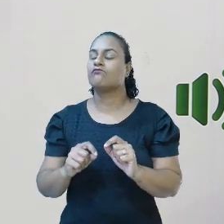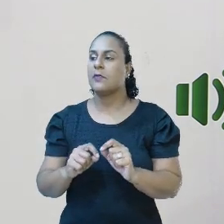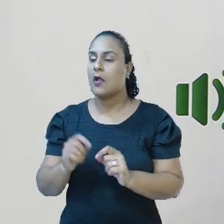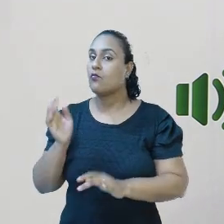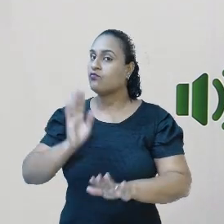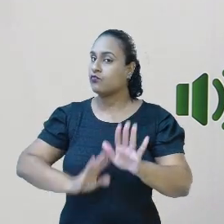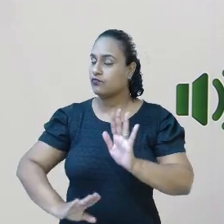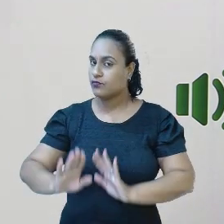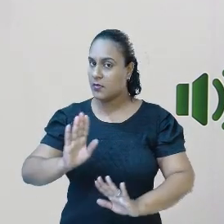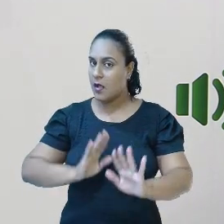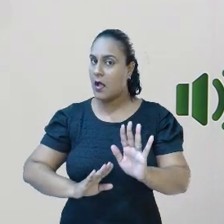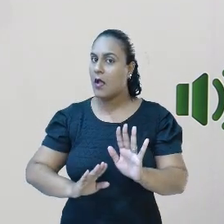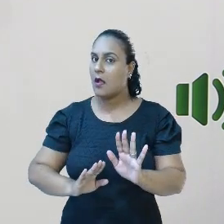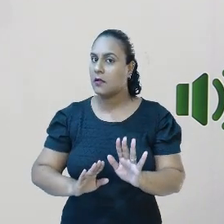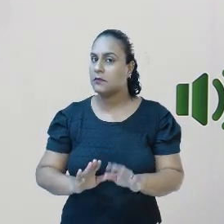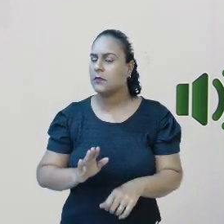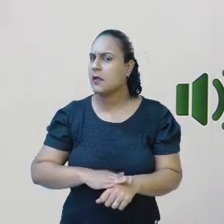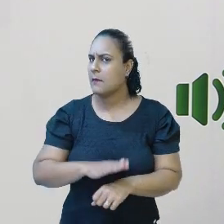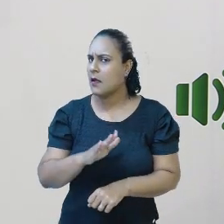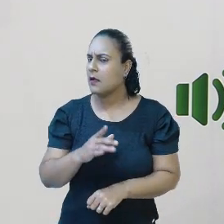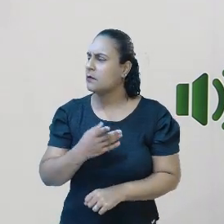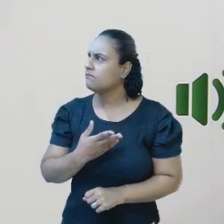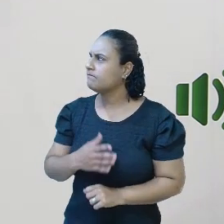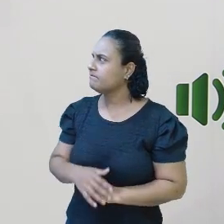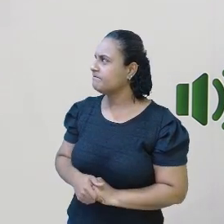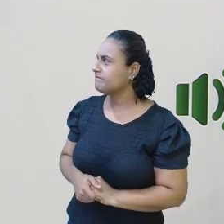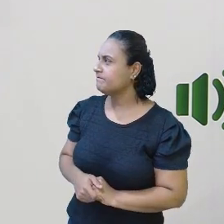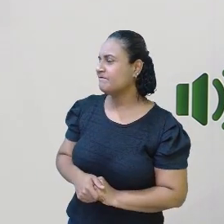também. Certo? Tem mais coisas?